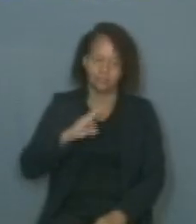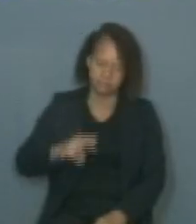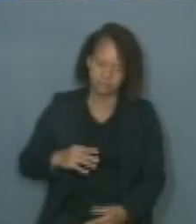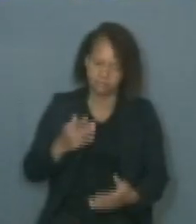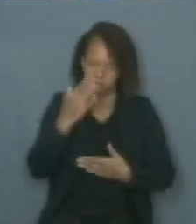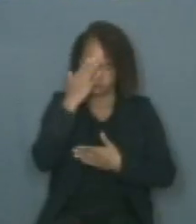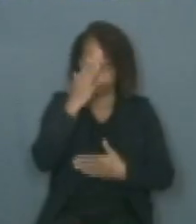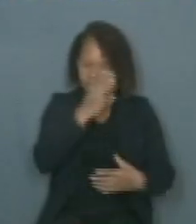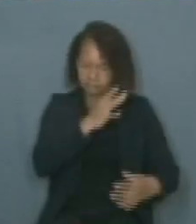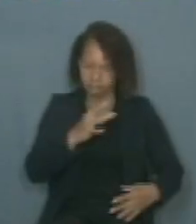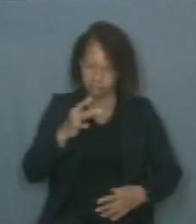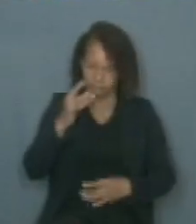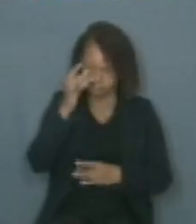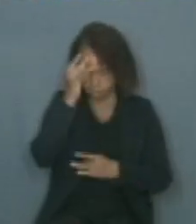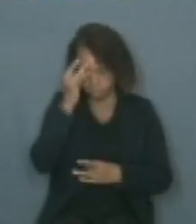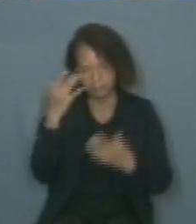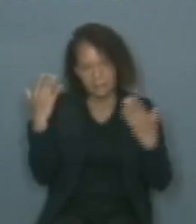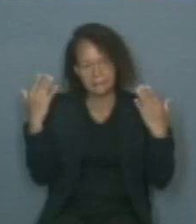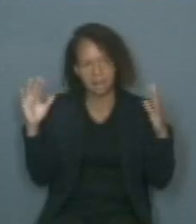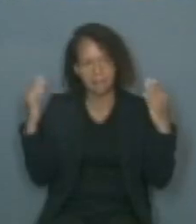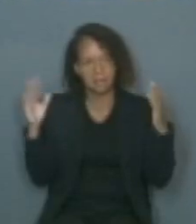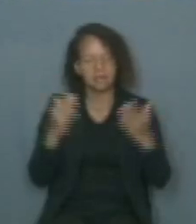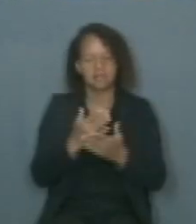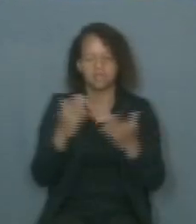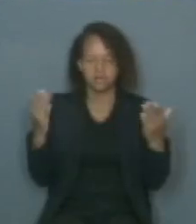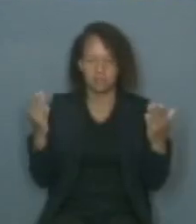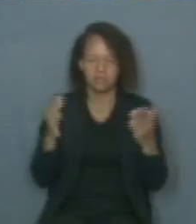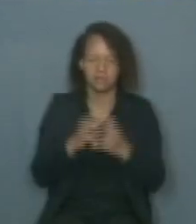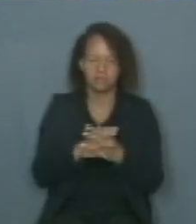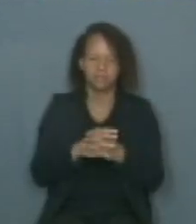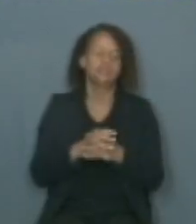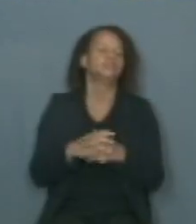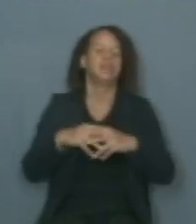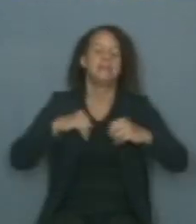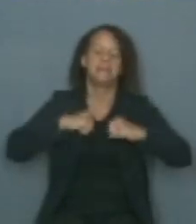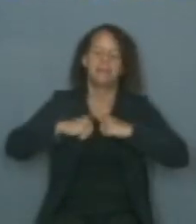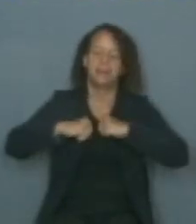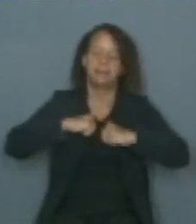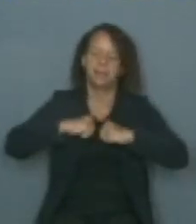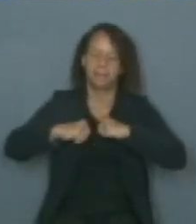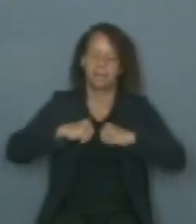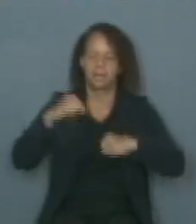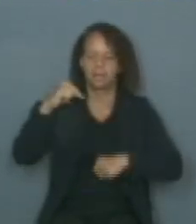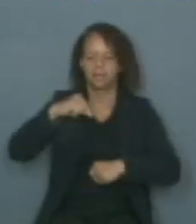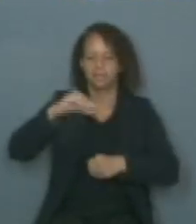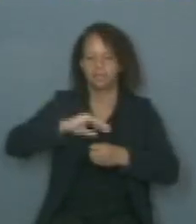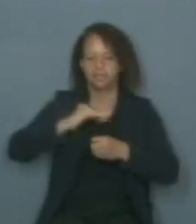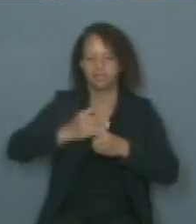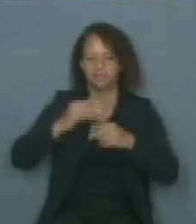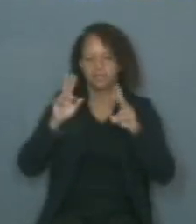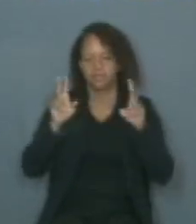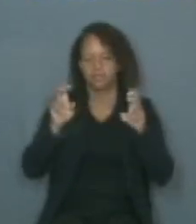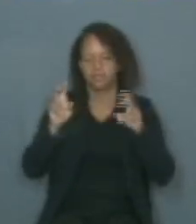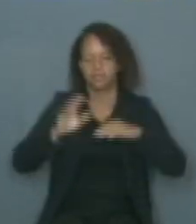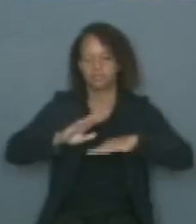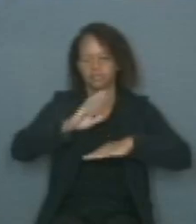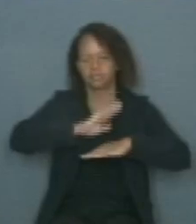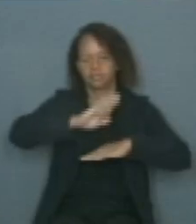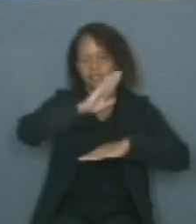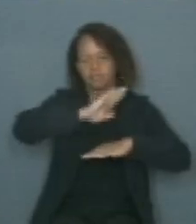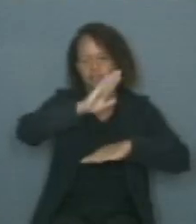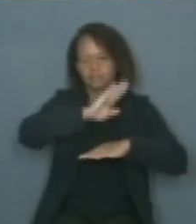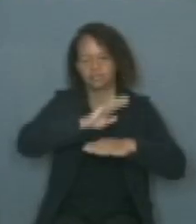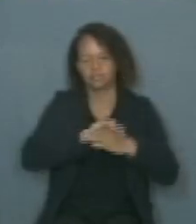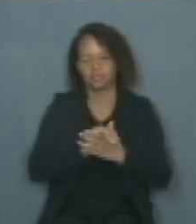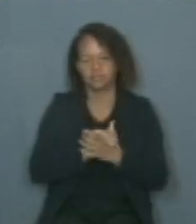obrigado pela parte. Desde já parabenizar Vossa Excelência por debater aqui nessa casa sobre as barreiras, que